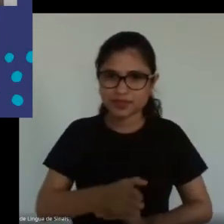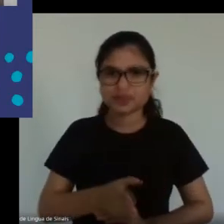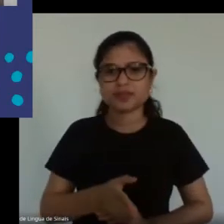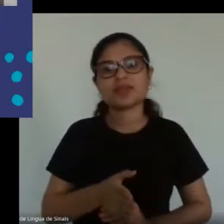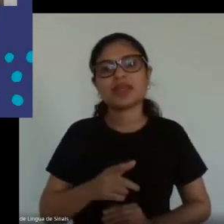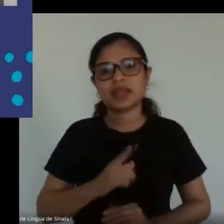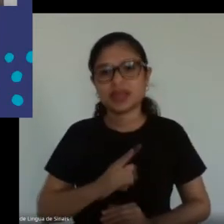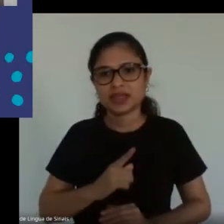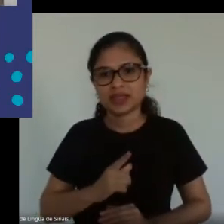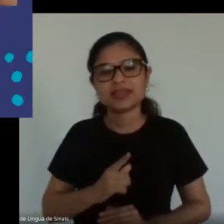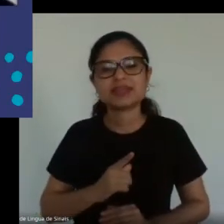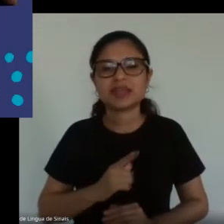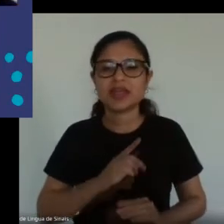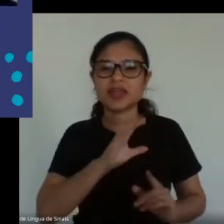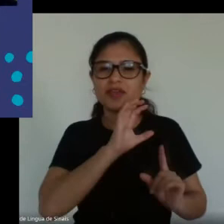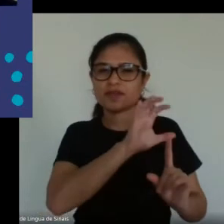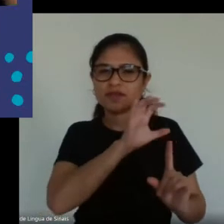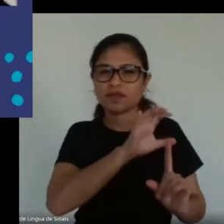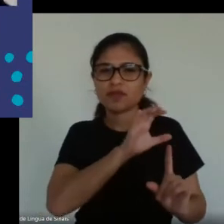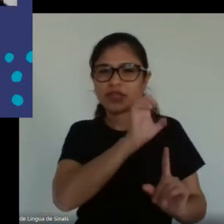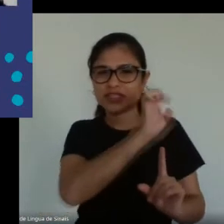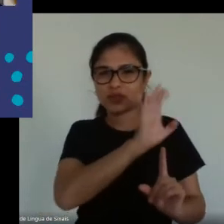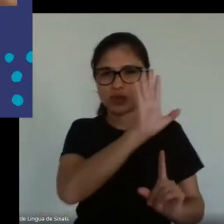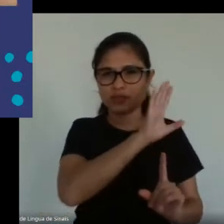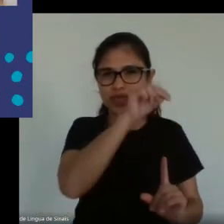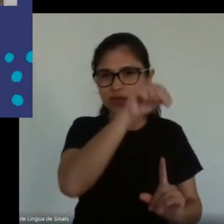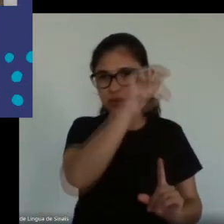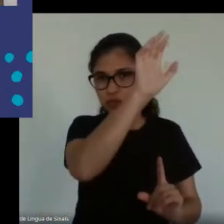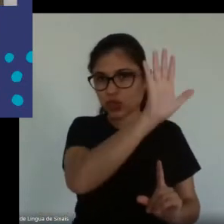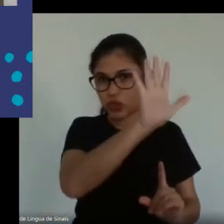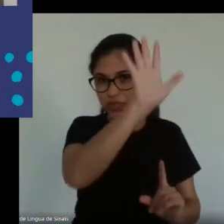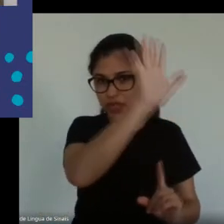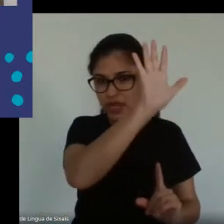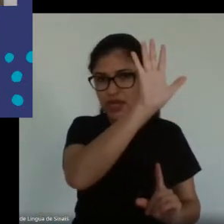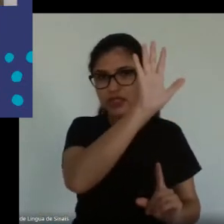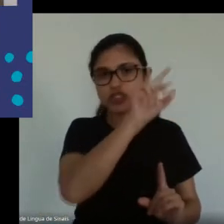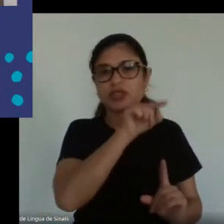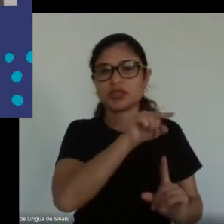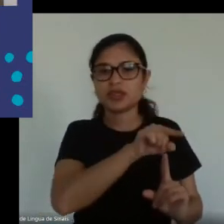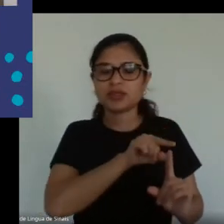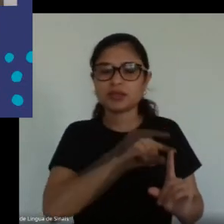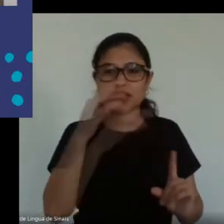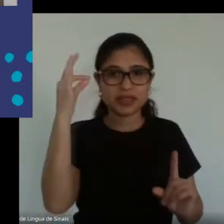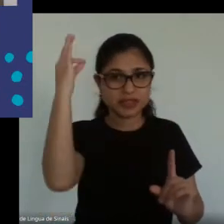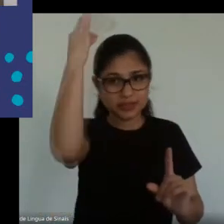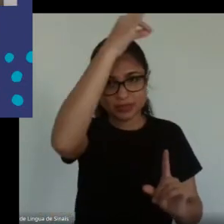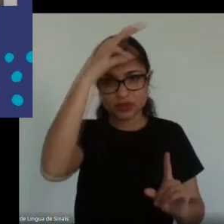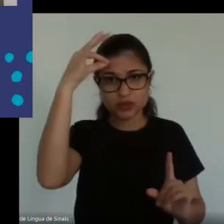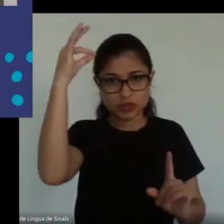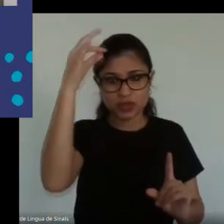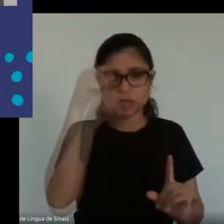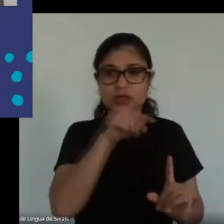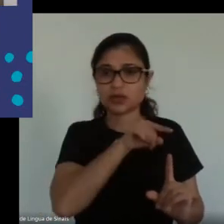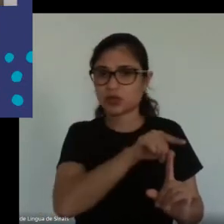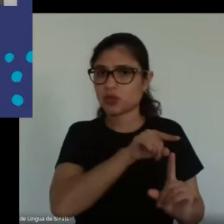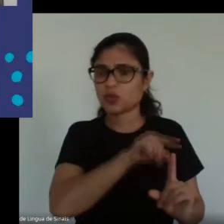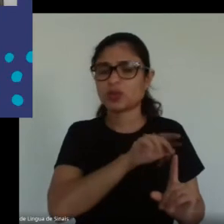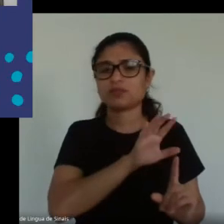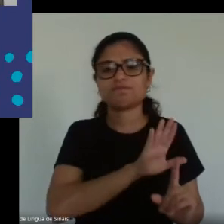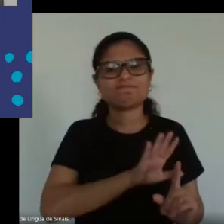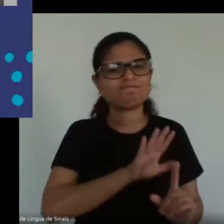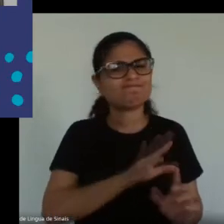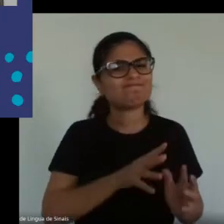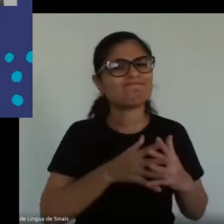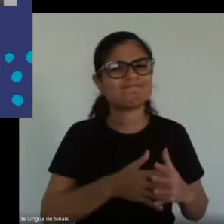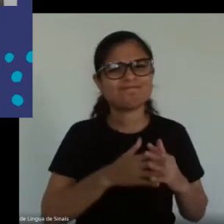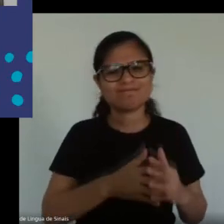muita influência europeia no Nordeste, tá? Aqui a região do Espírito Santo, que é muito,